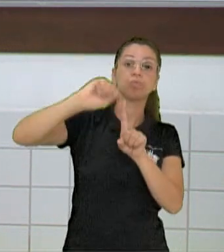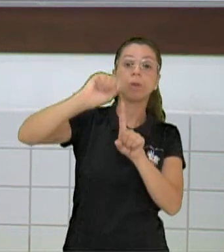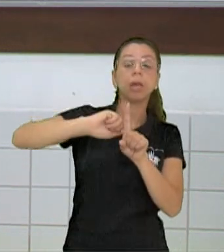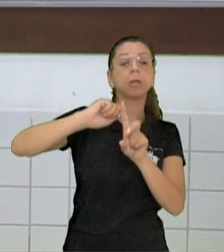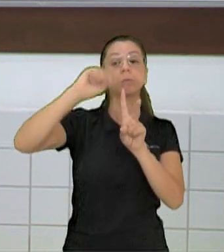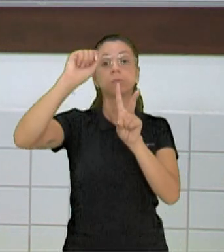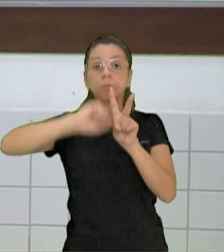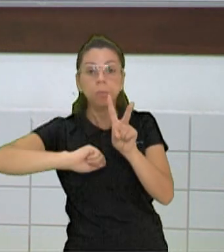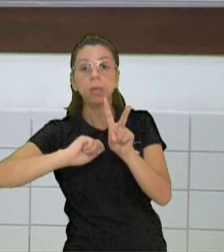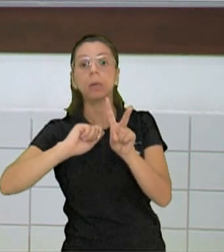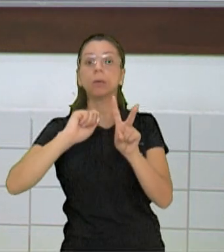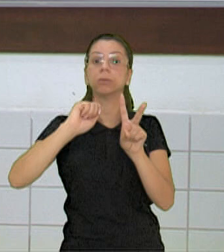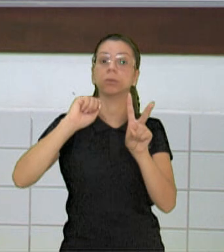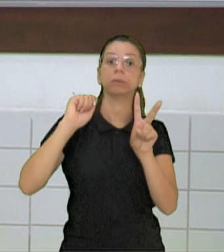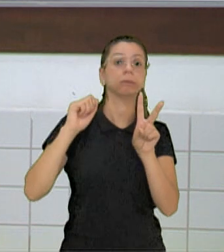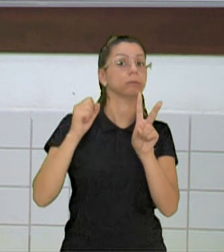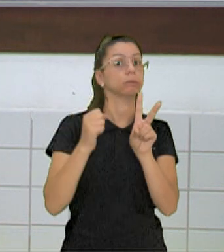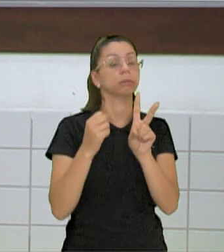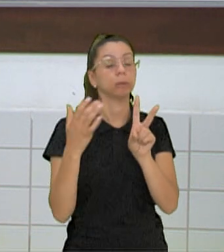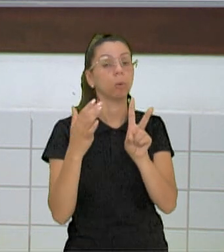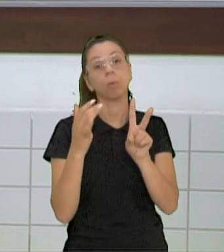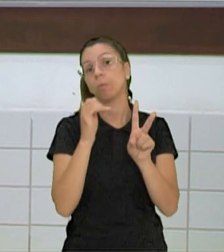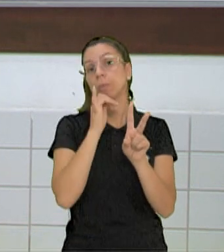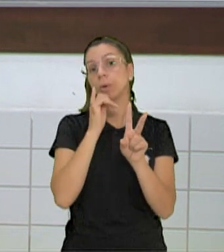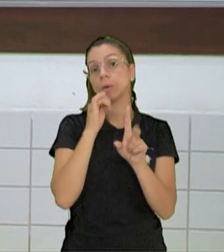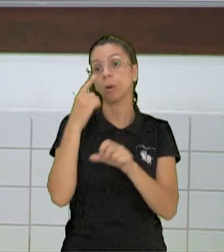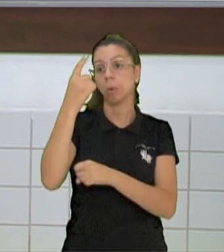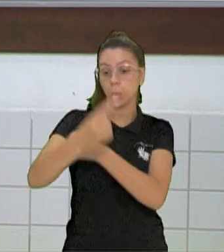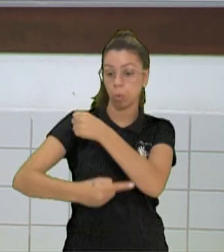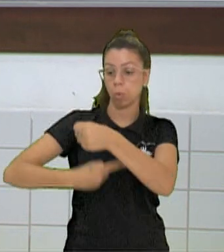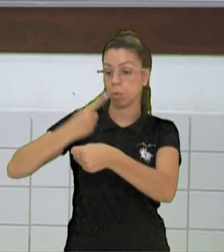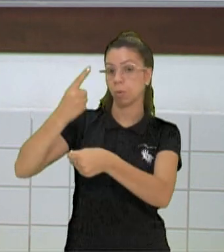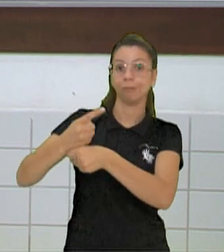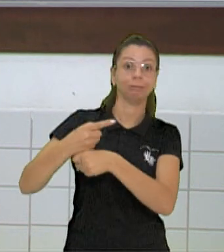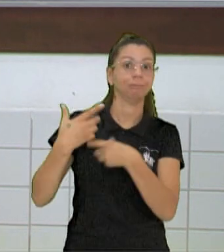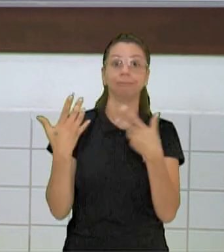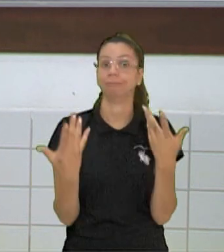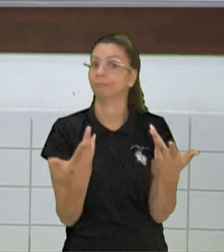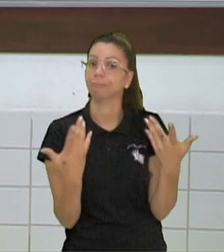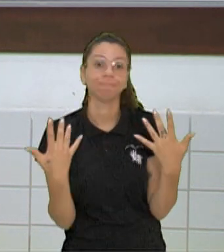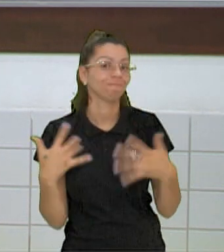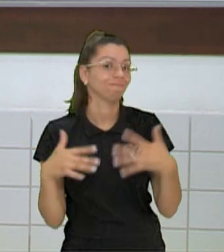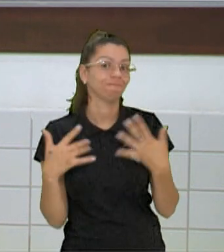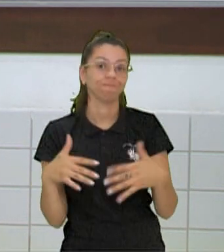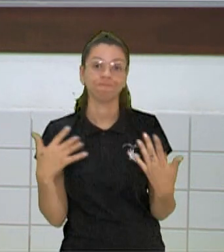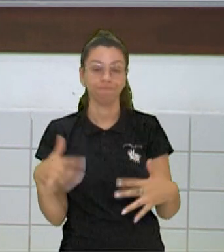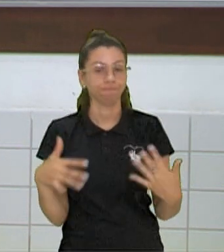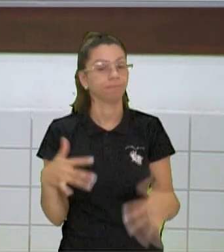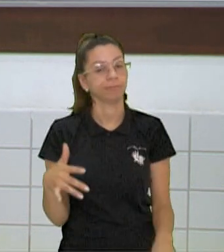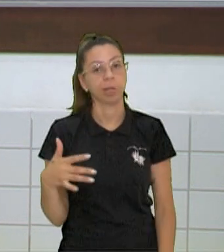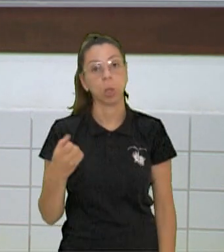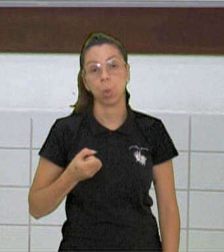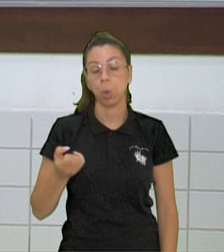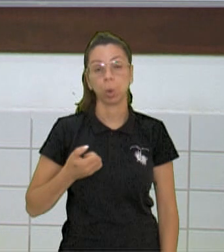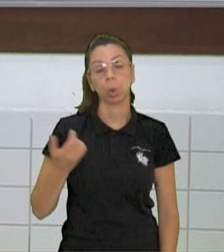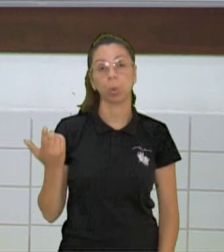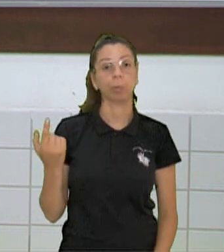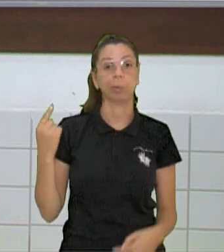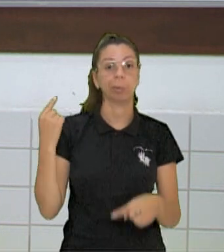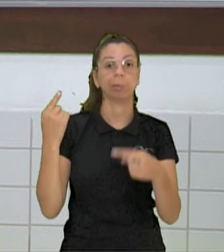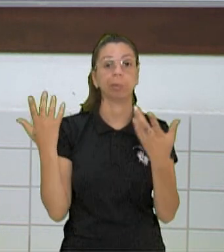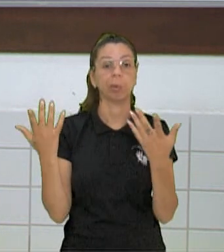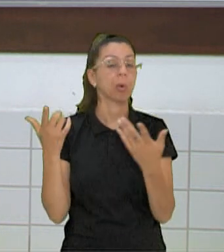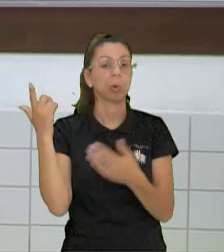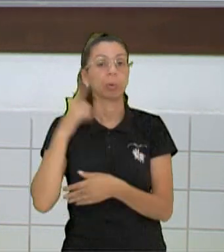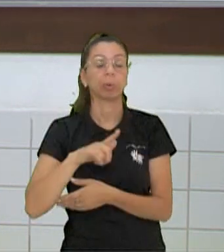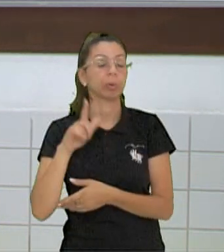2 meses, um ano, isso aqui não tem nem número suficiente para chegar ao